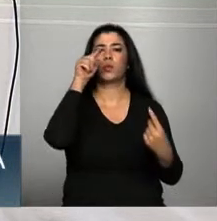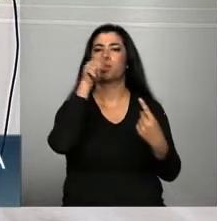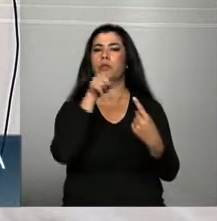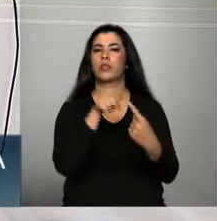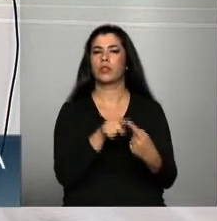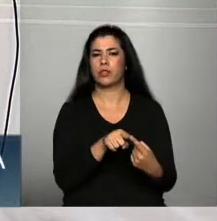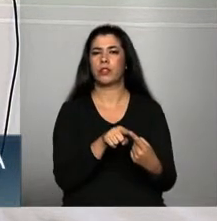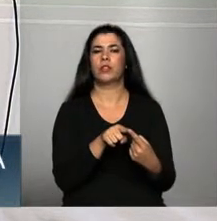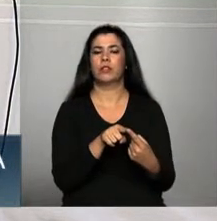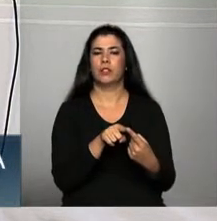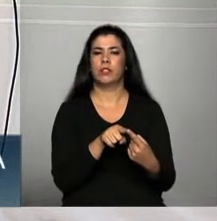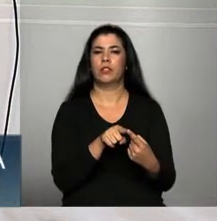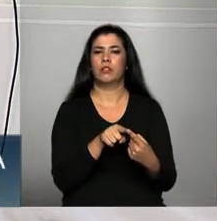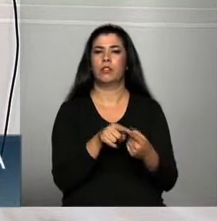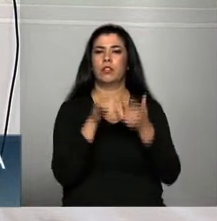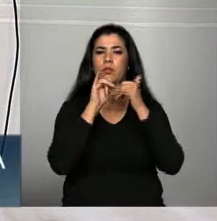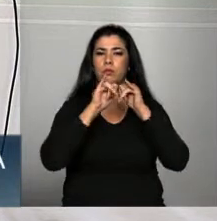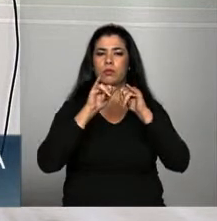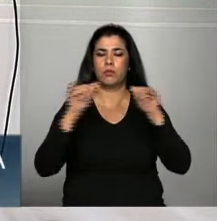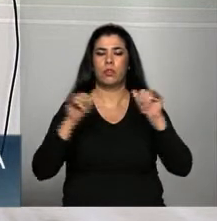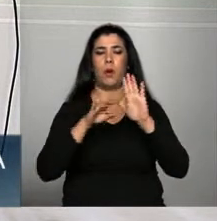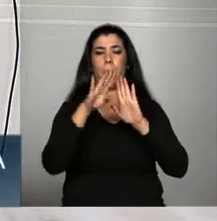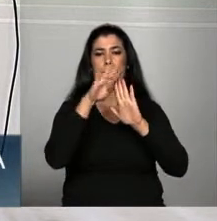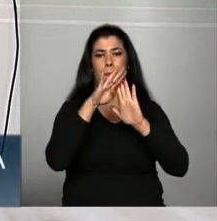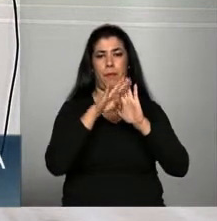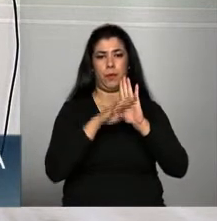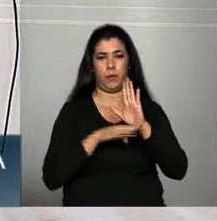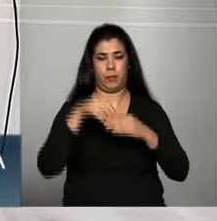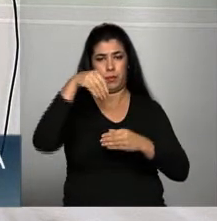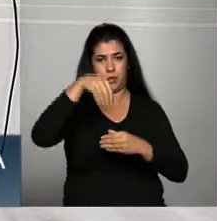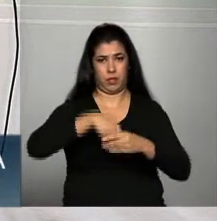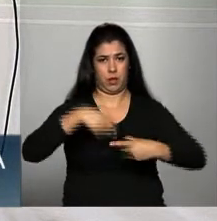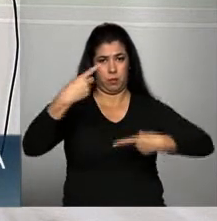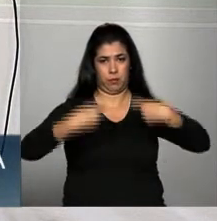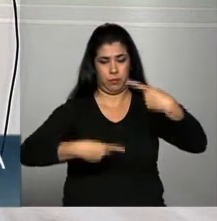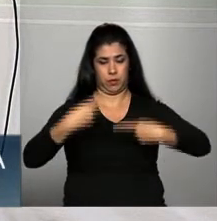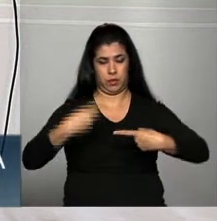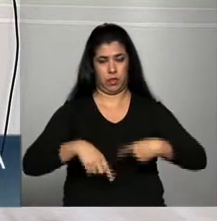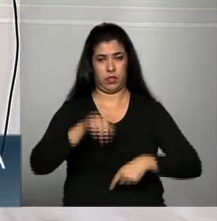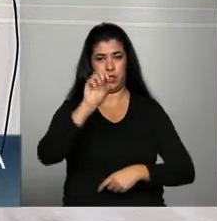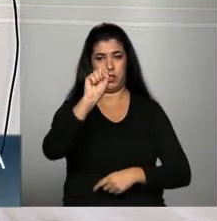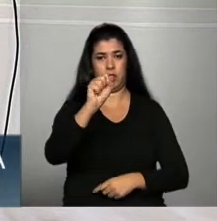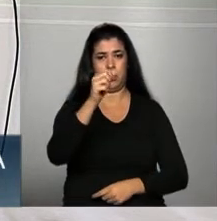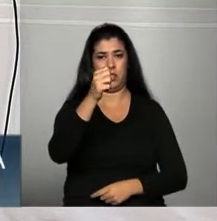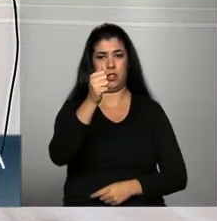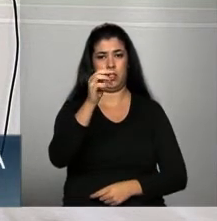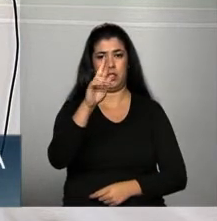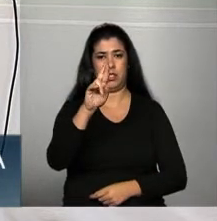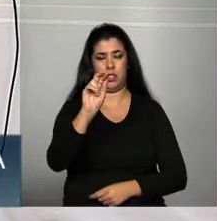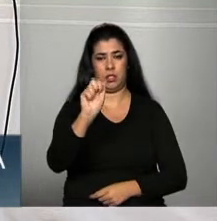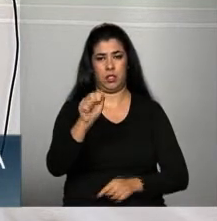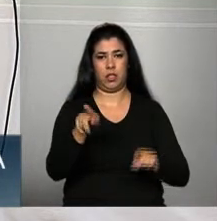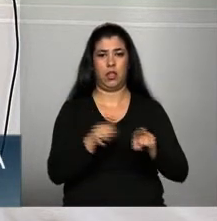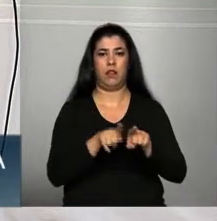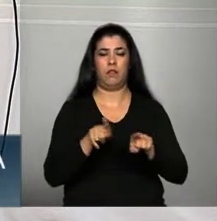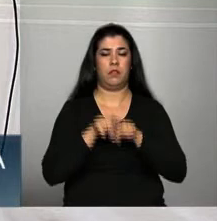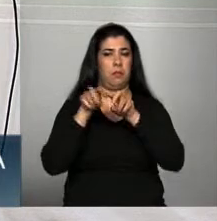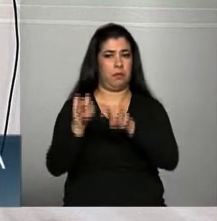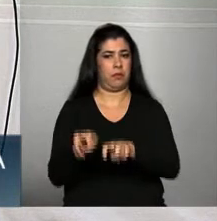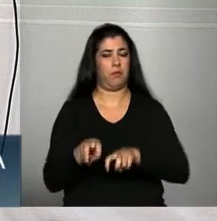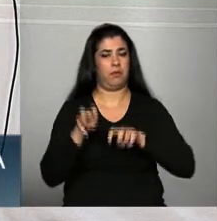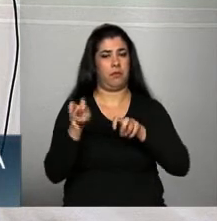um programa dentro da política agrícola e dentro do Plano Safra. Nós levantamos o